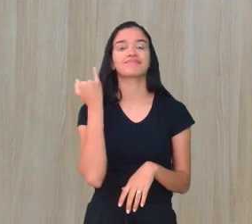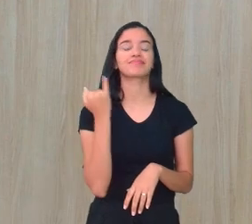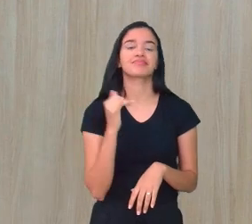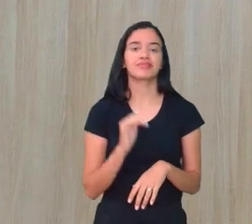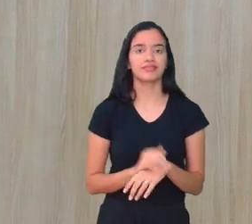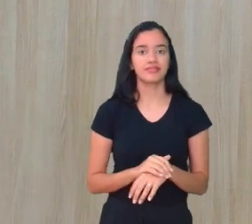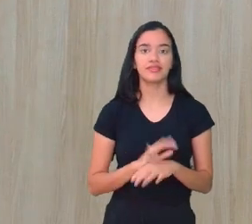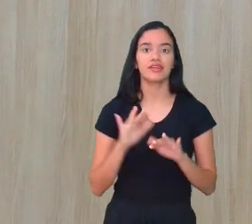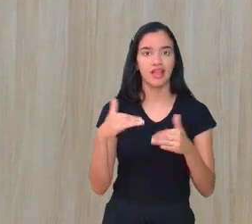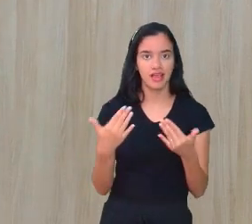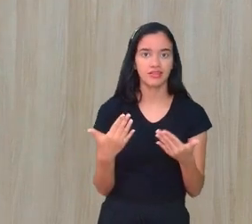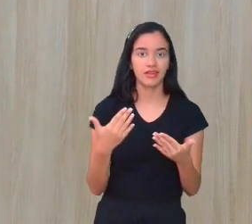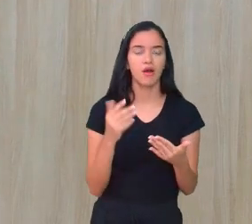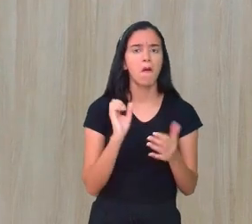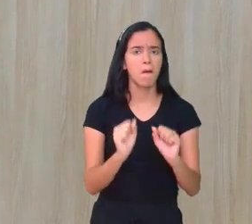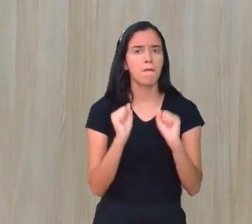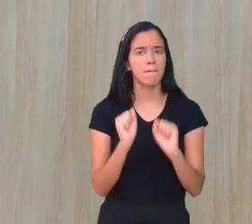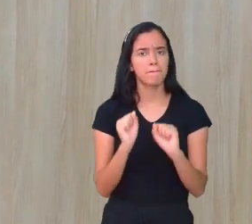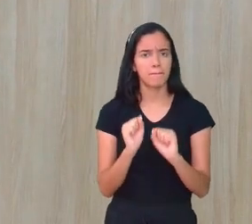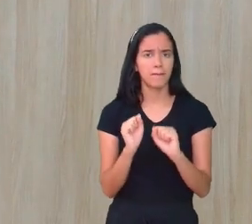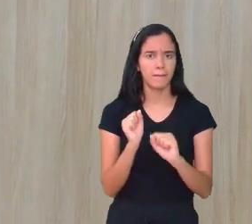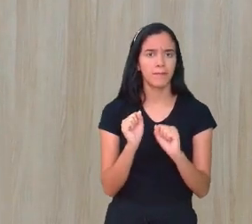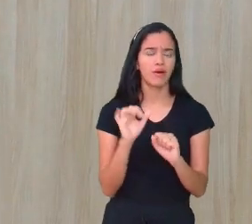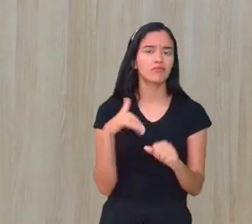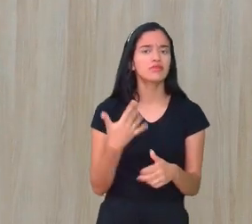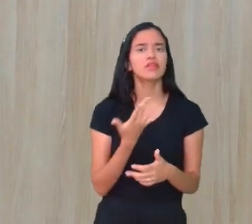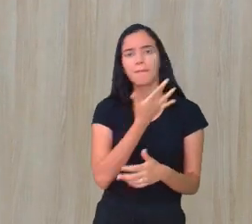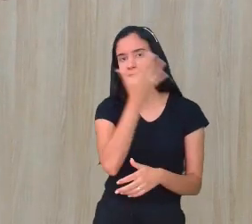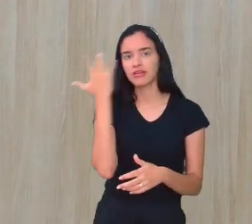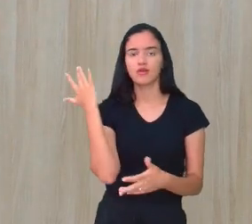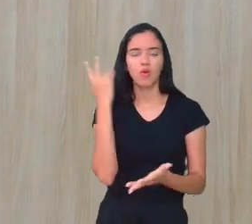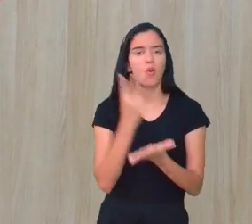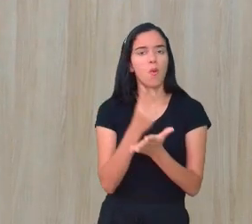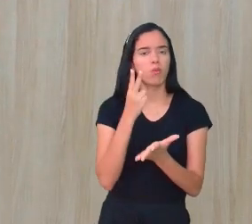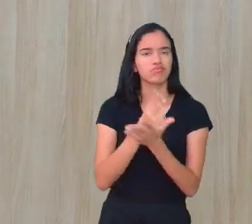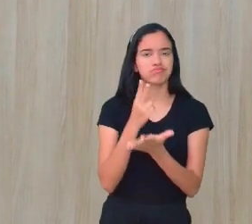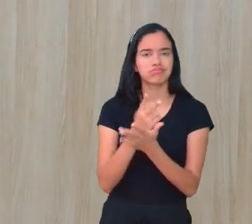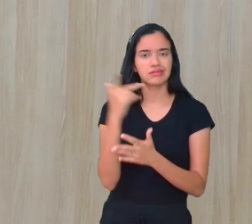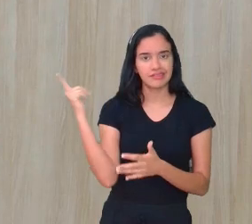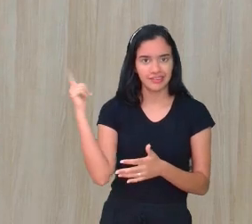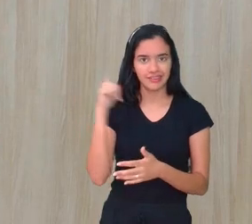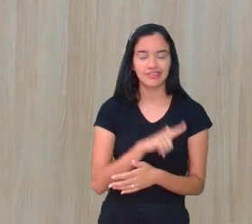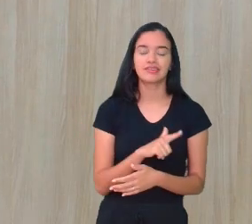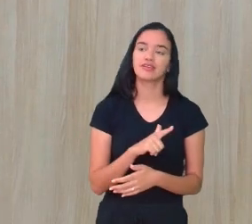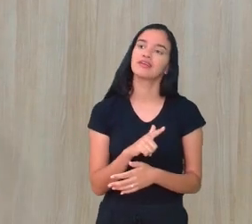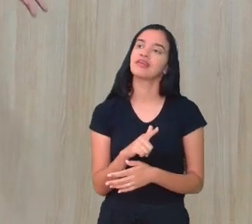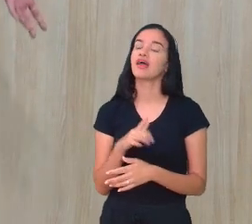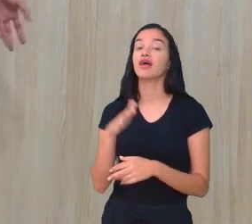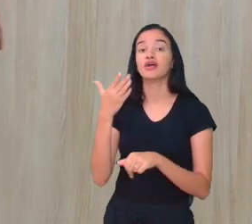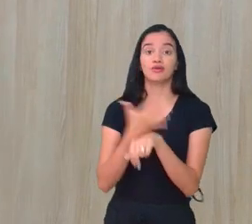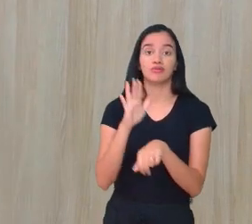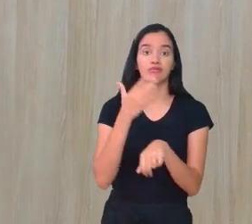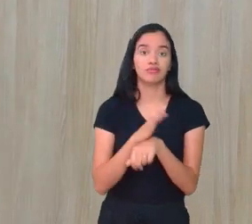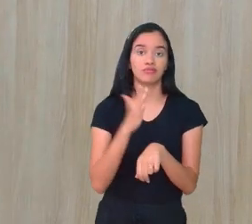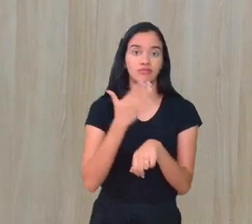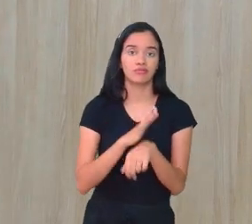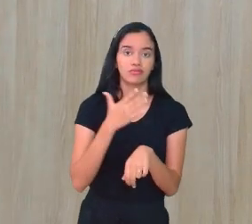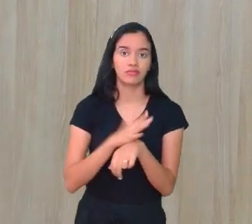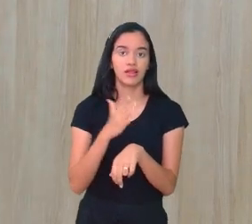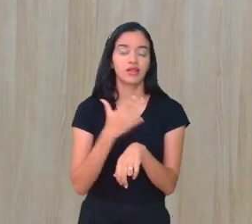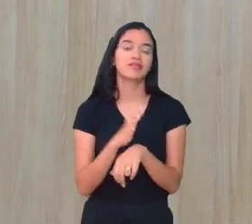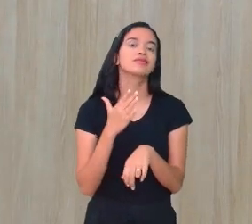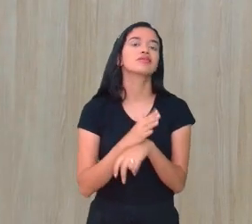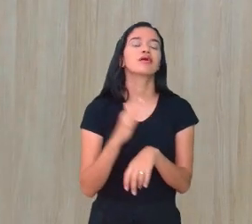Então, pode ser que tem gente que consegue fazer 100 aí, né? Tem uma força absurda. O treinamento